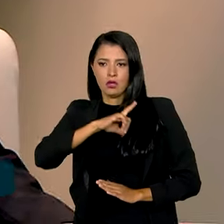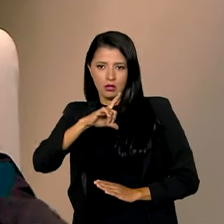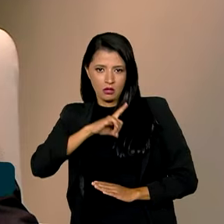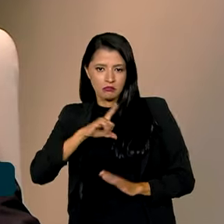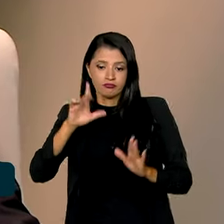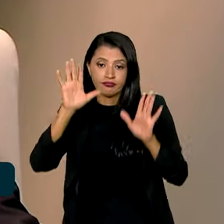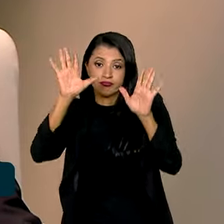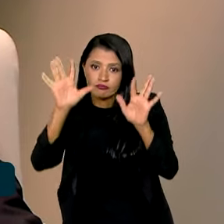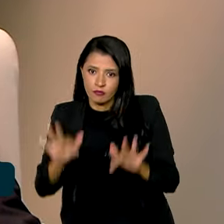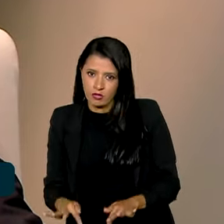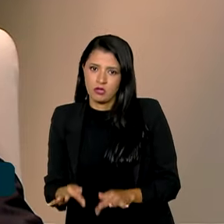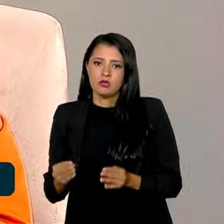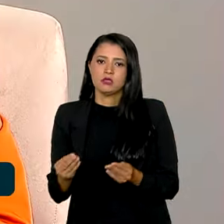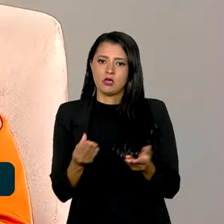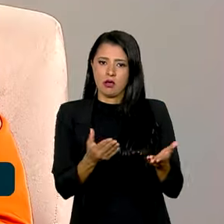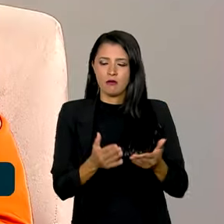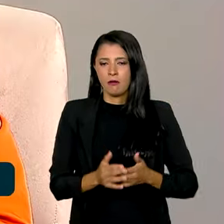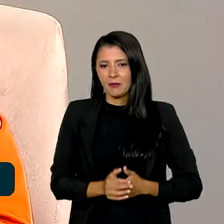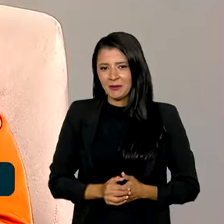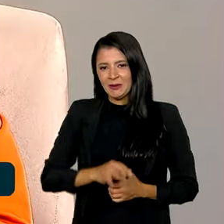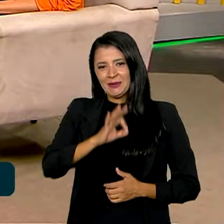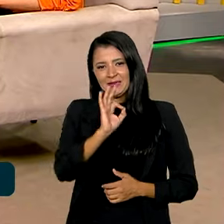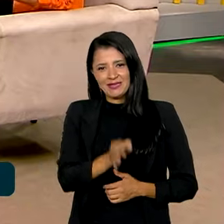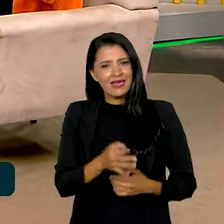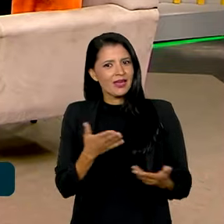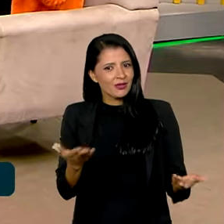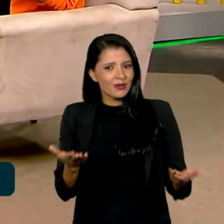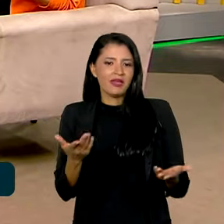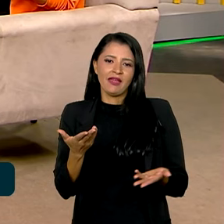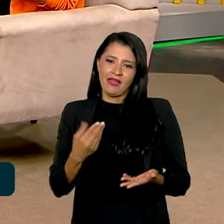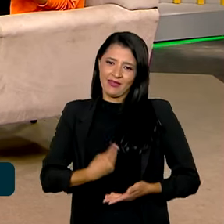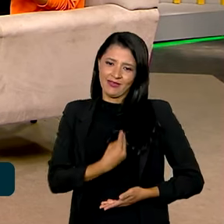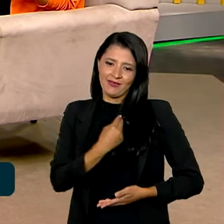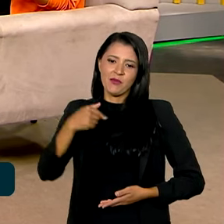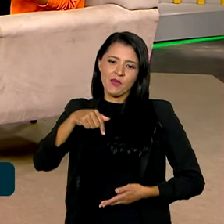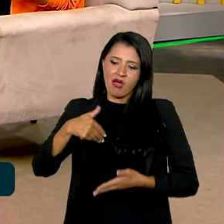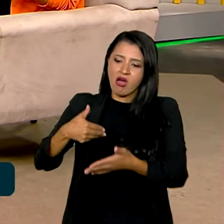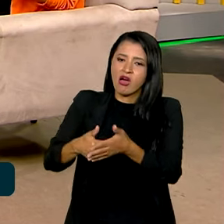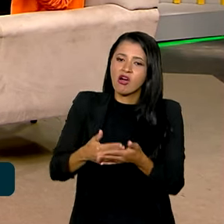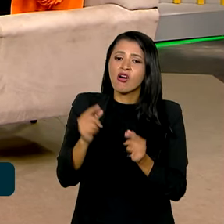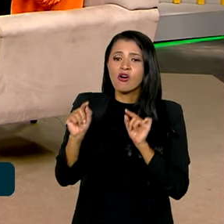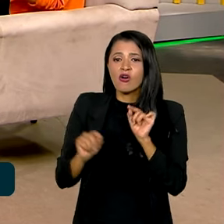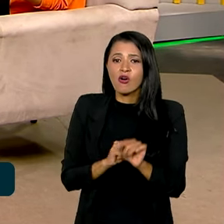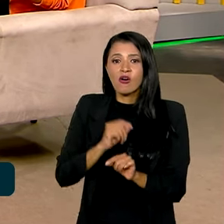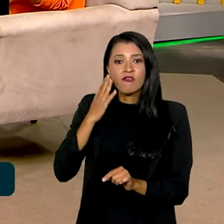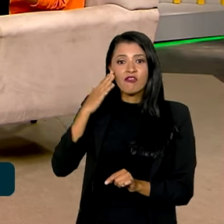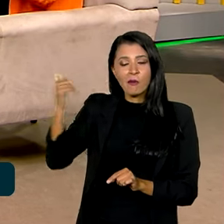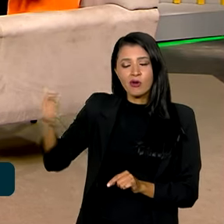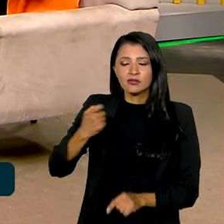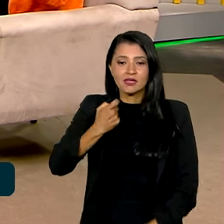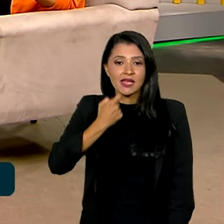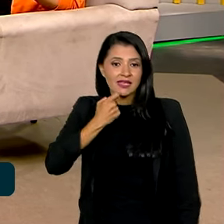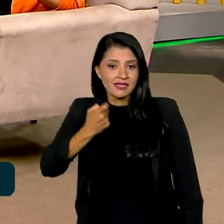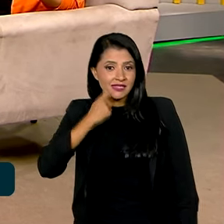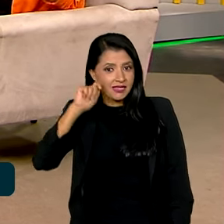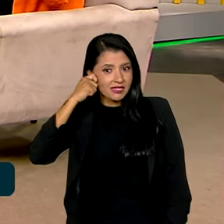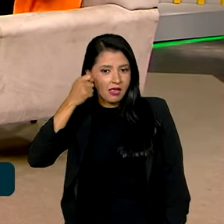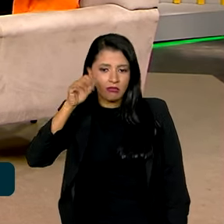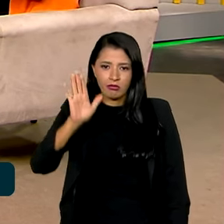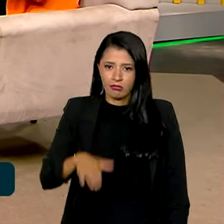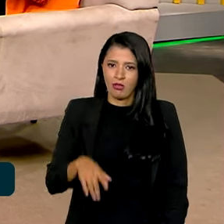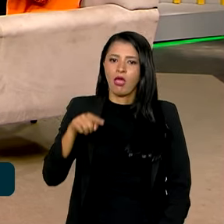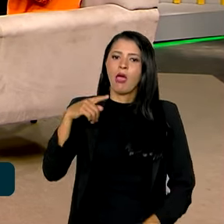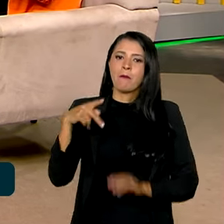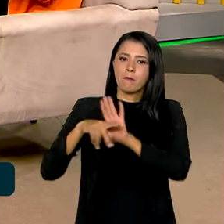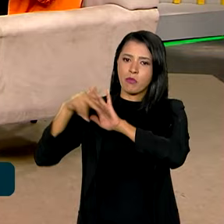para finalizar as entregas. Certo, presidente. E nós tivemos agora, recentemente, a famosa Black Friday, né, que é uma data americana, mas